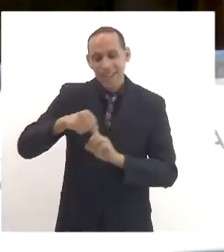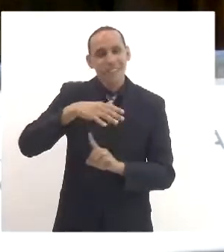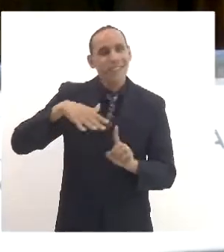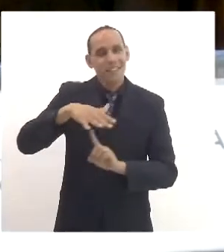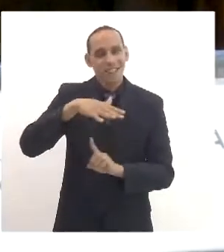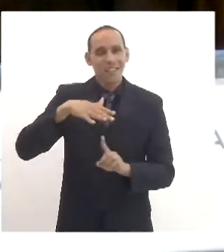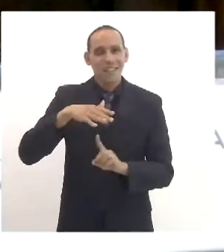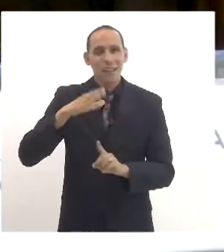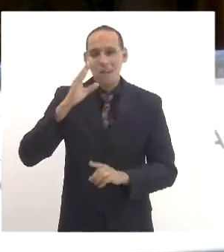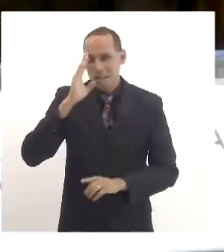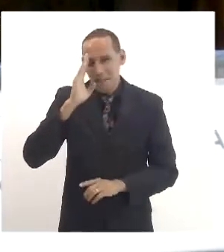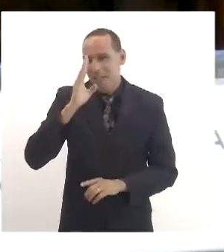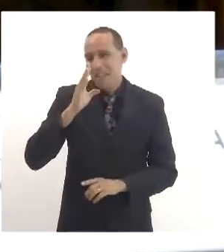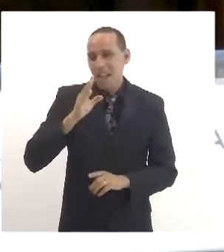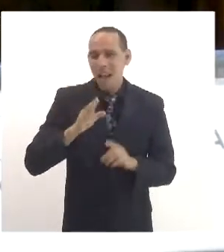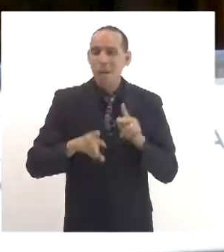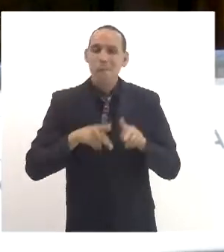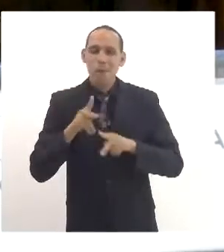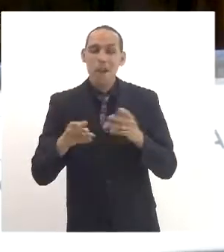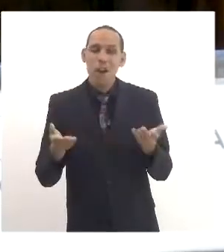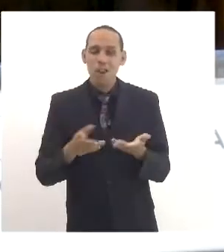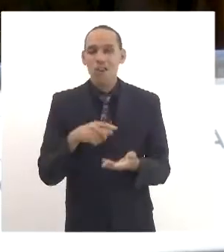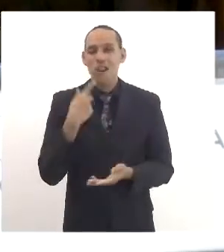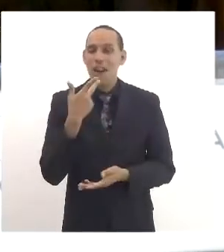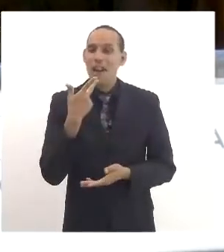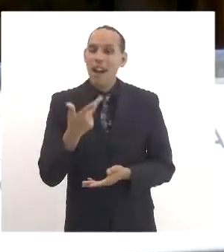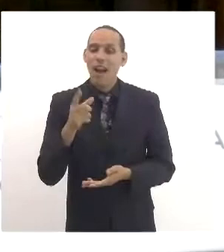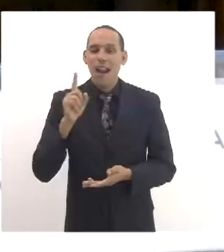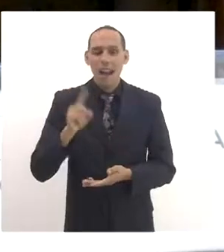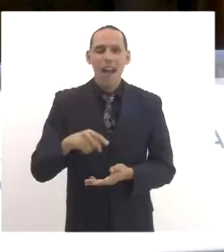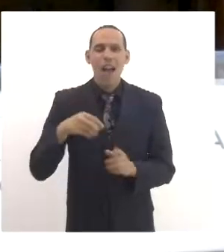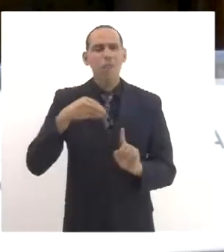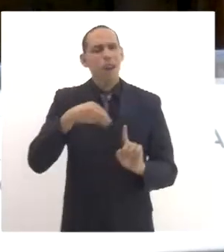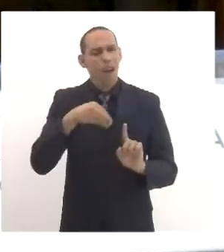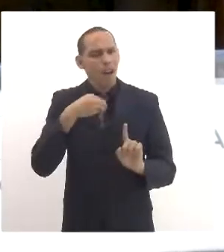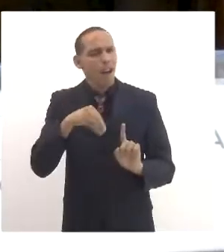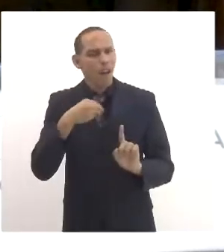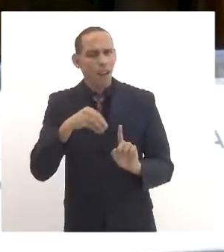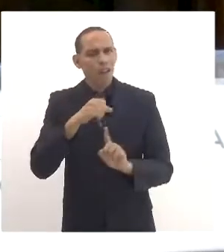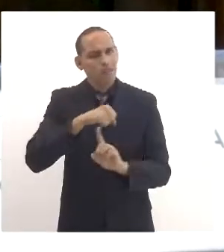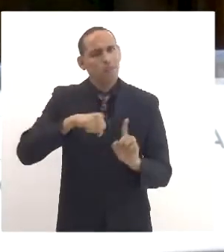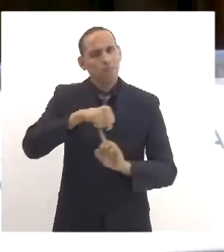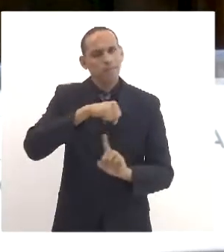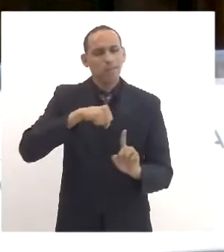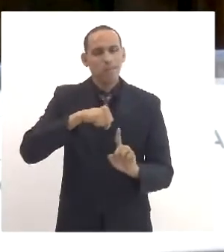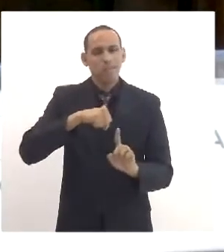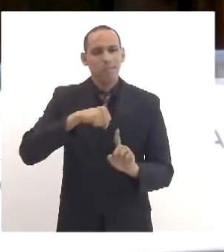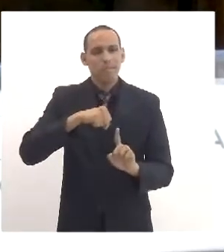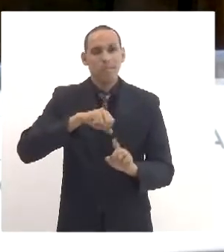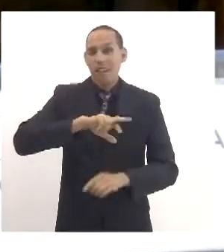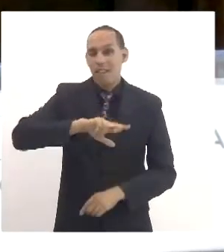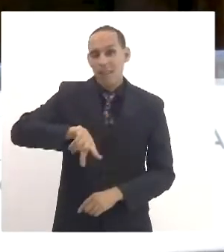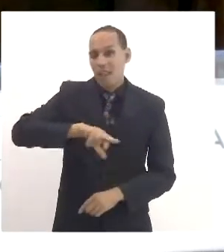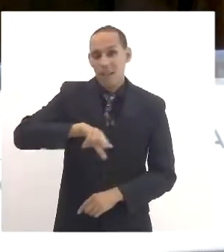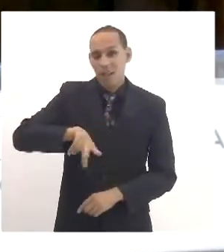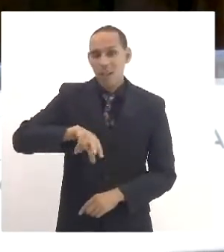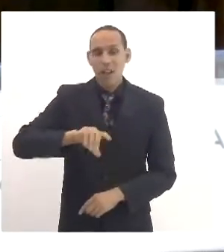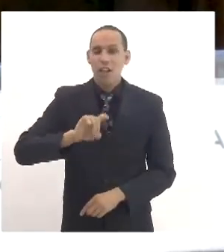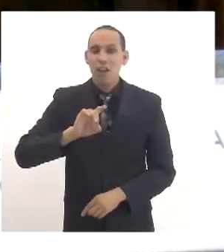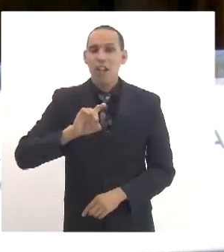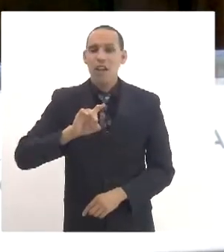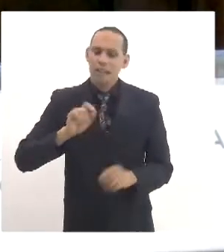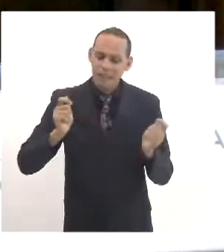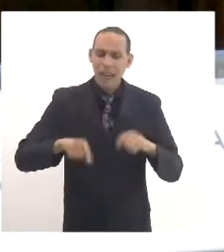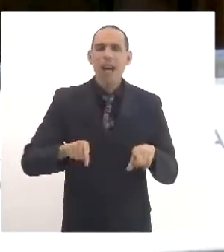as populações que hoje definimos como situação de vulnerabilidade social. Isto não é só possível, como